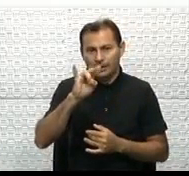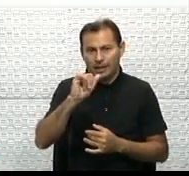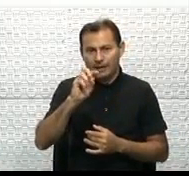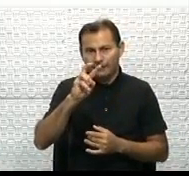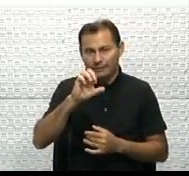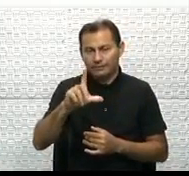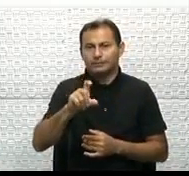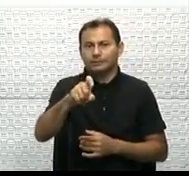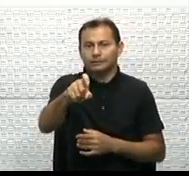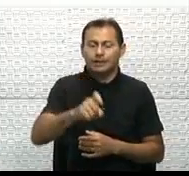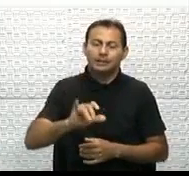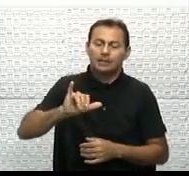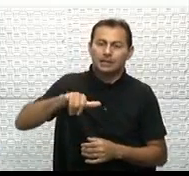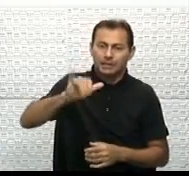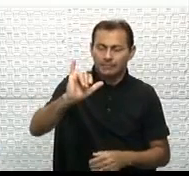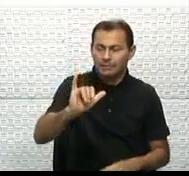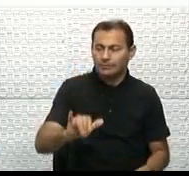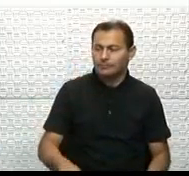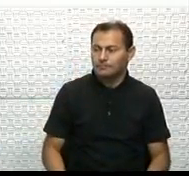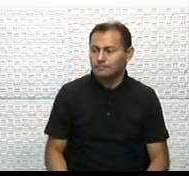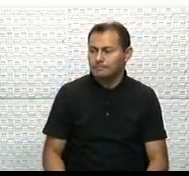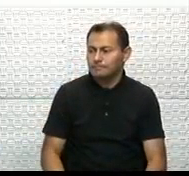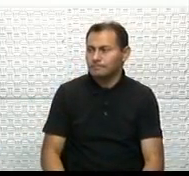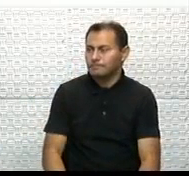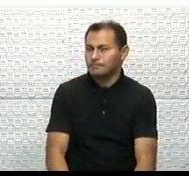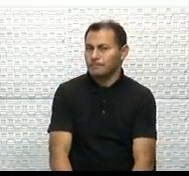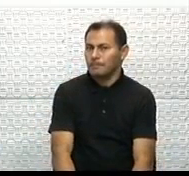x e y.